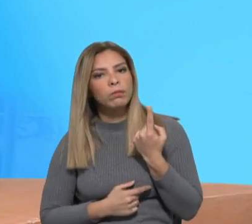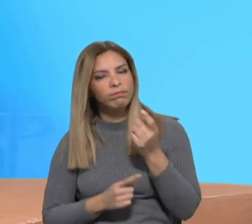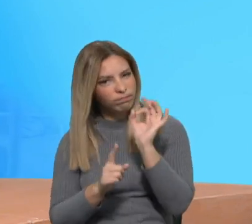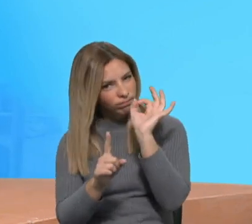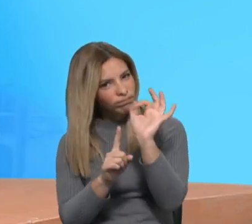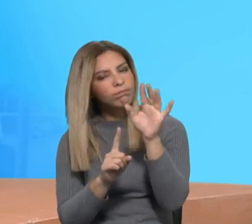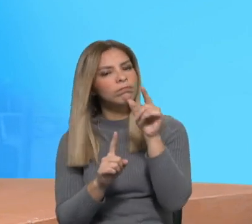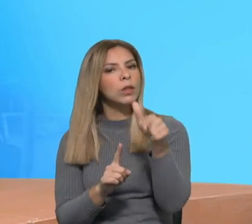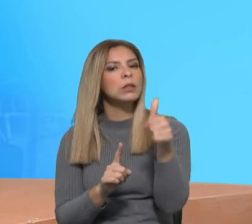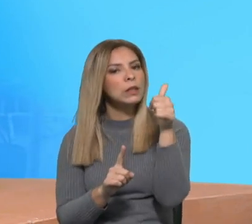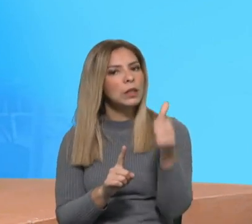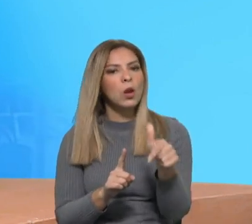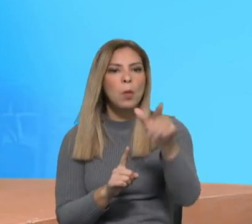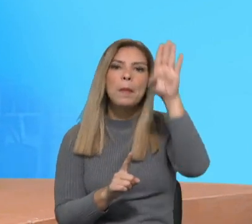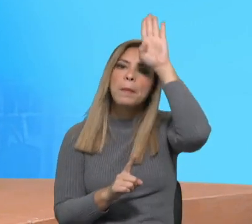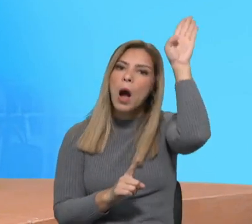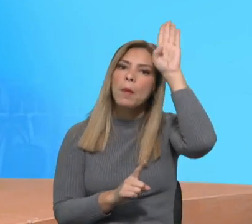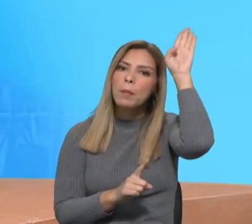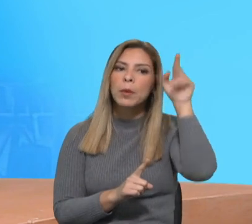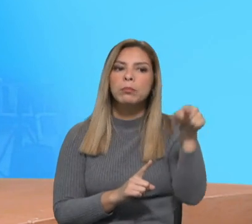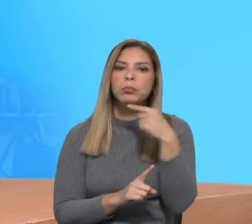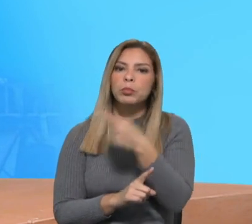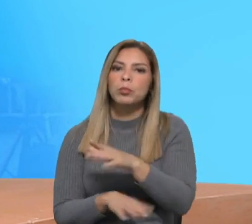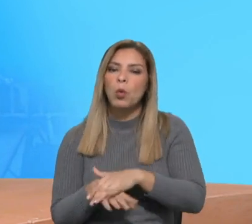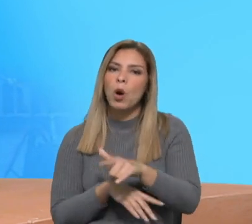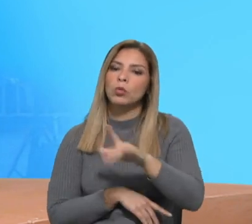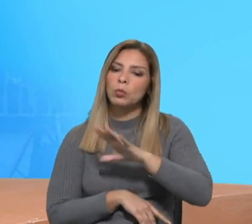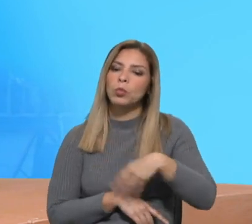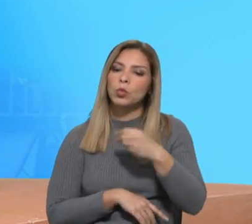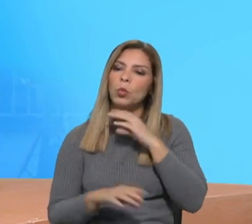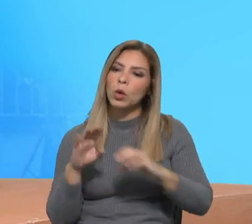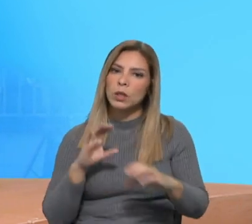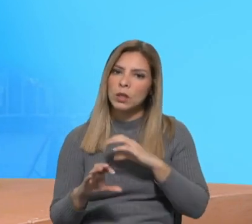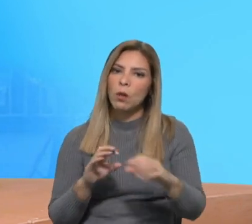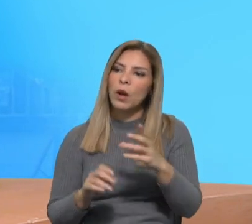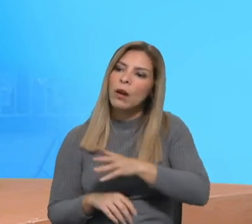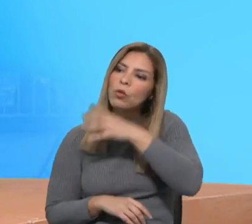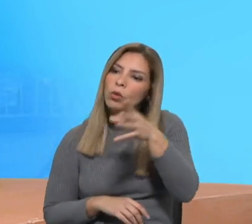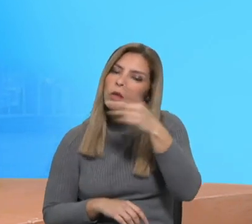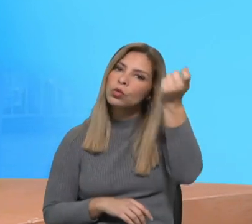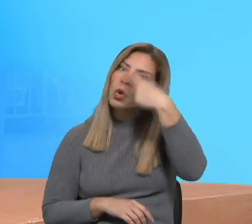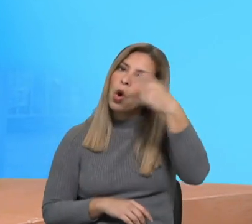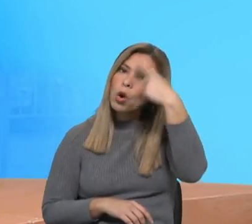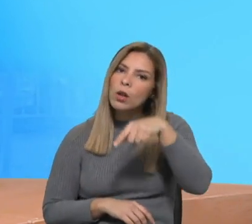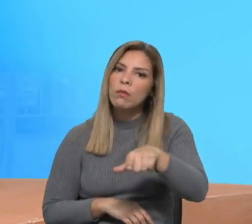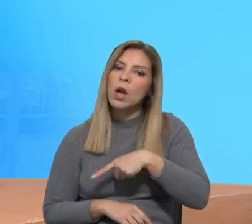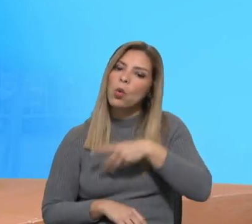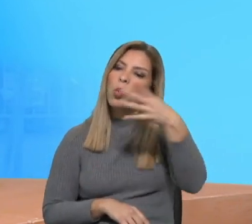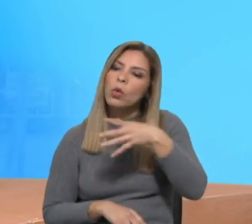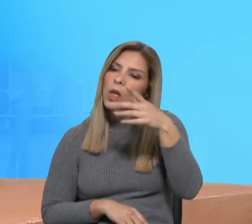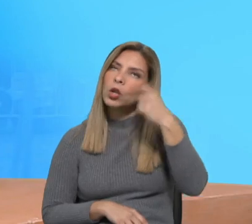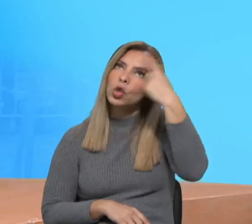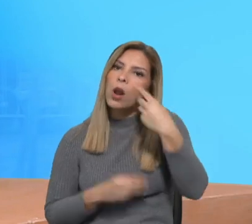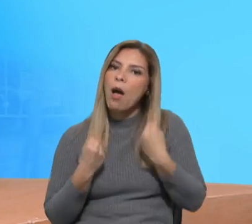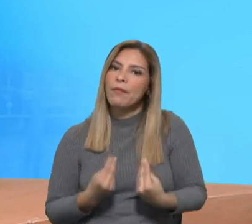ao encontro do que é a mensagem do Papa para o Dia Mundial das Comunicações deste ano, da ideia de contar histórias, de ir ao encontro do outro, de contar boas histórias, muitas vezes histórias